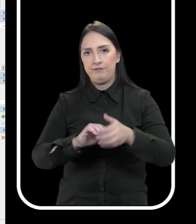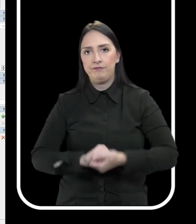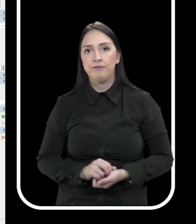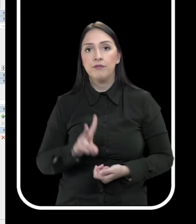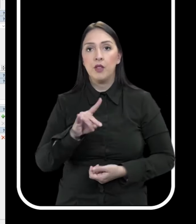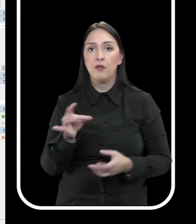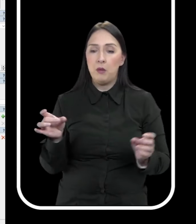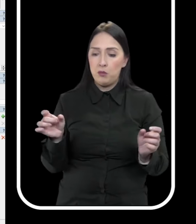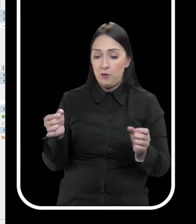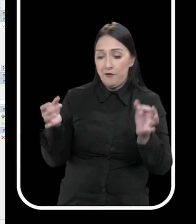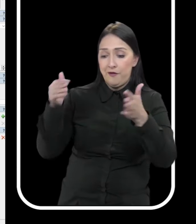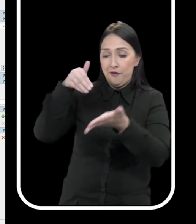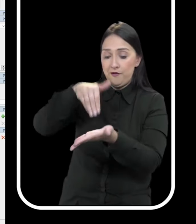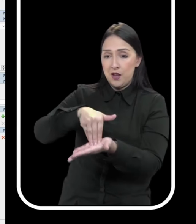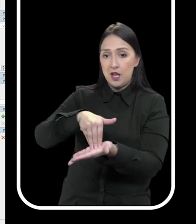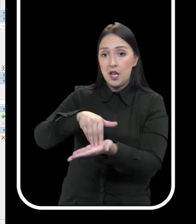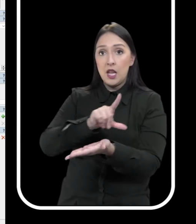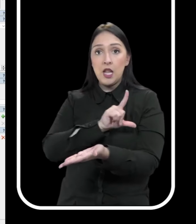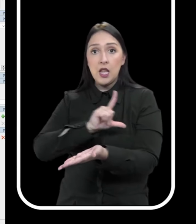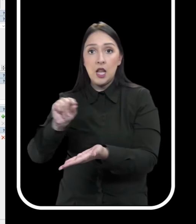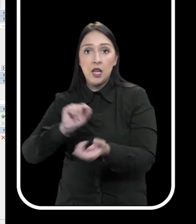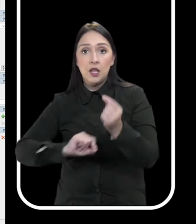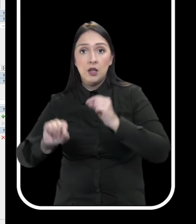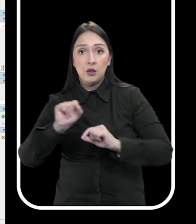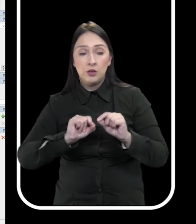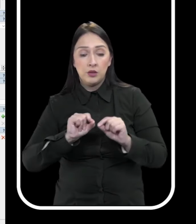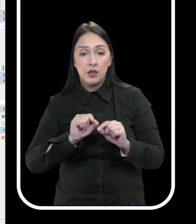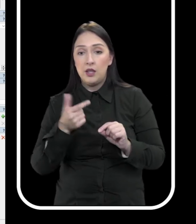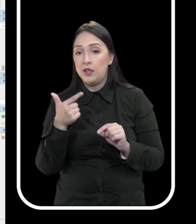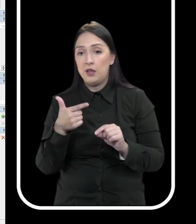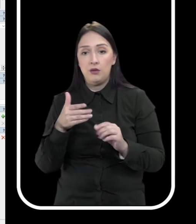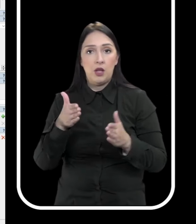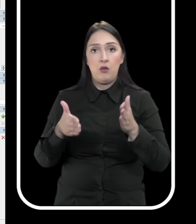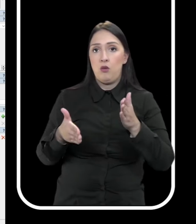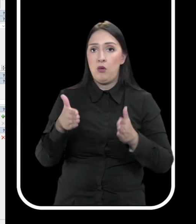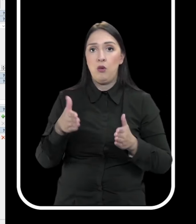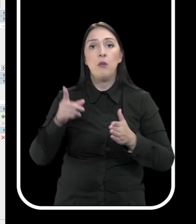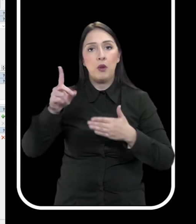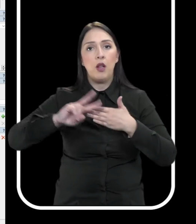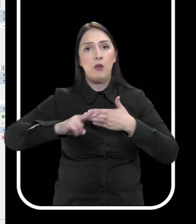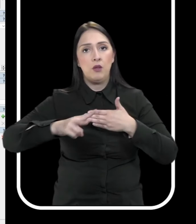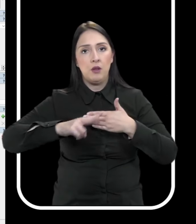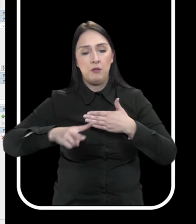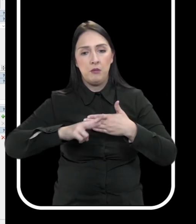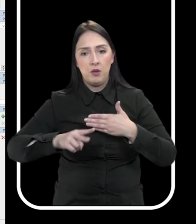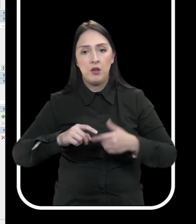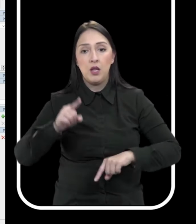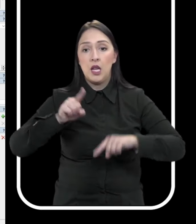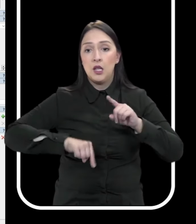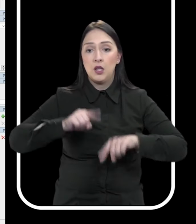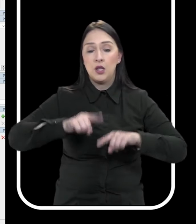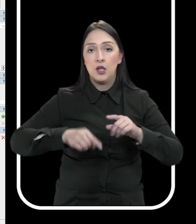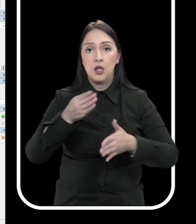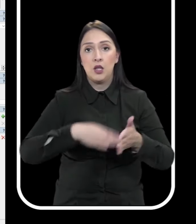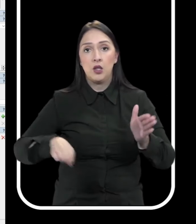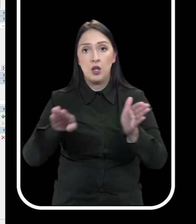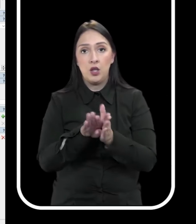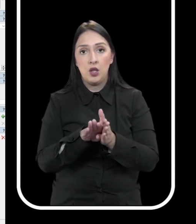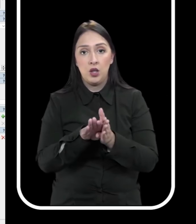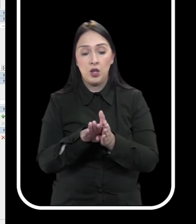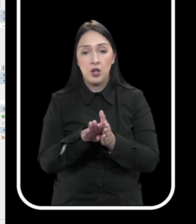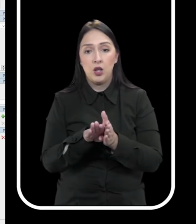material, que vai lá para o acabamento, e na saída do acabamento, aqui não tem o robô, aqui é automático, itens que